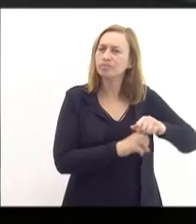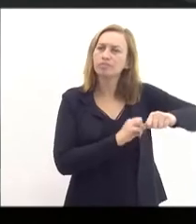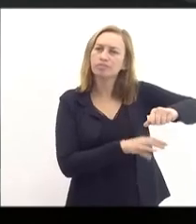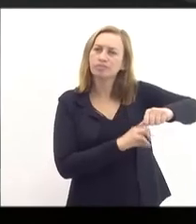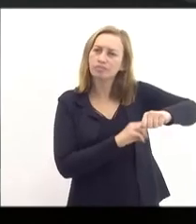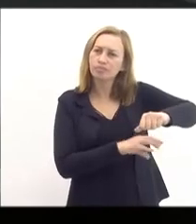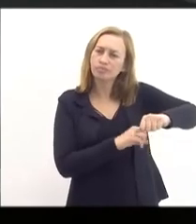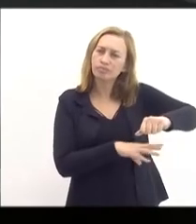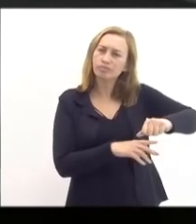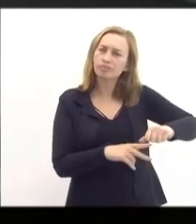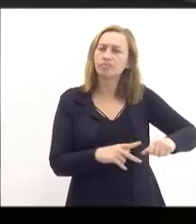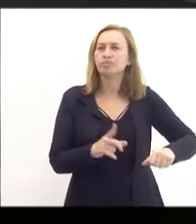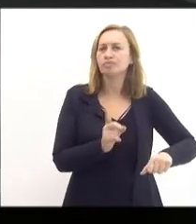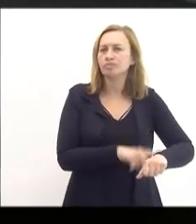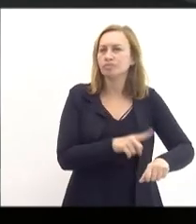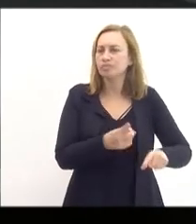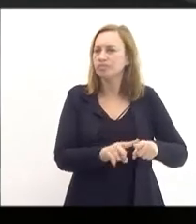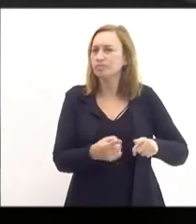de investimento de longo prazo,